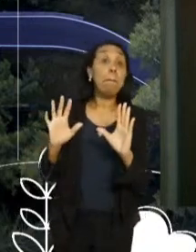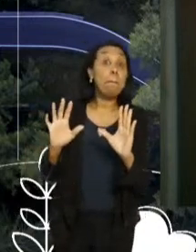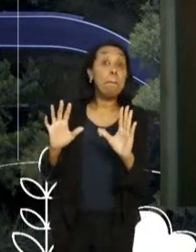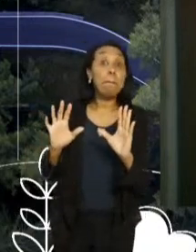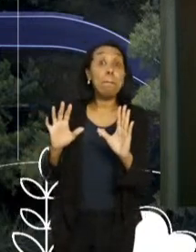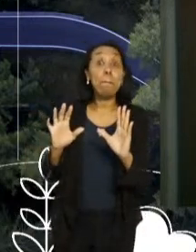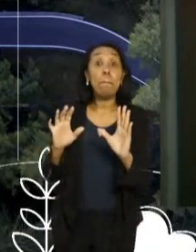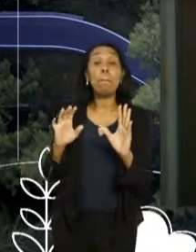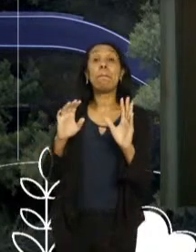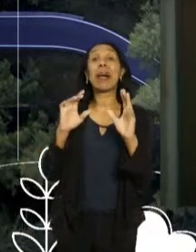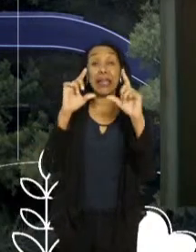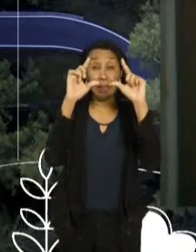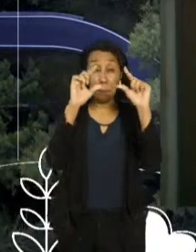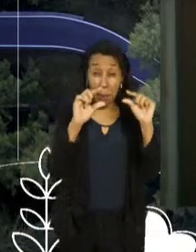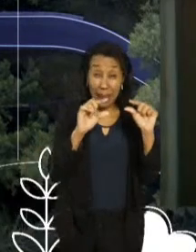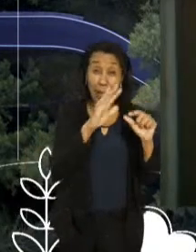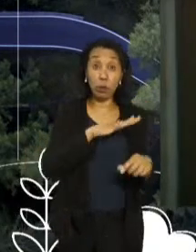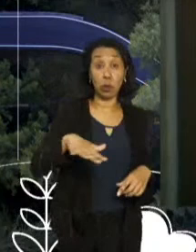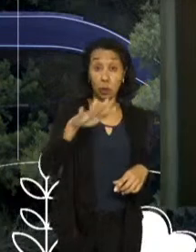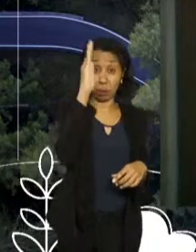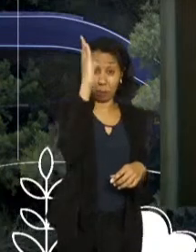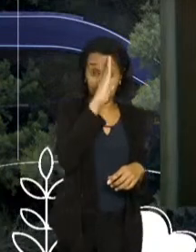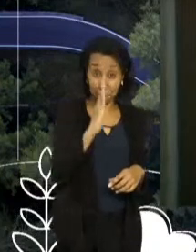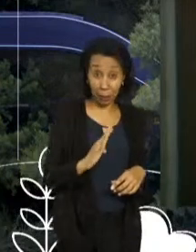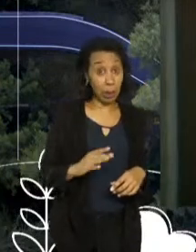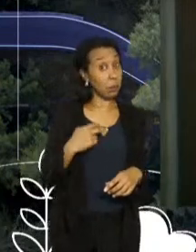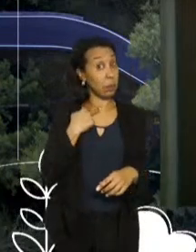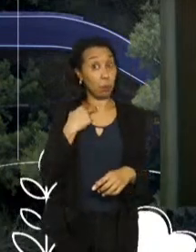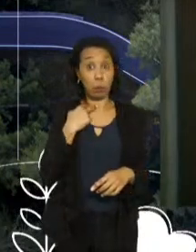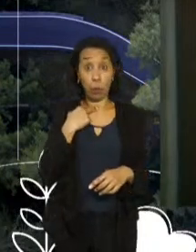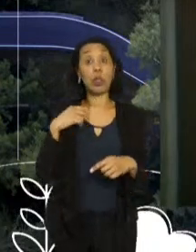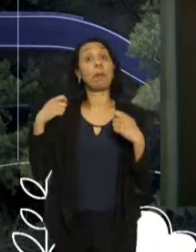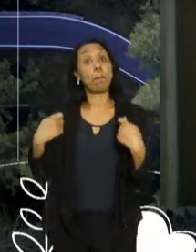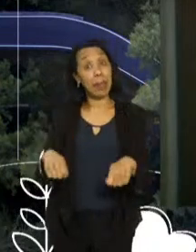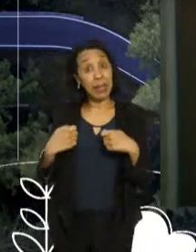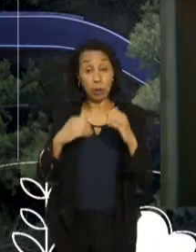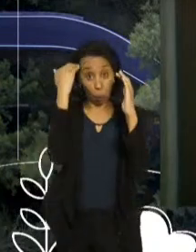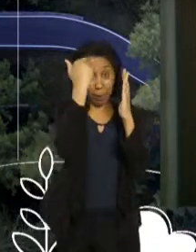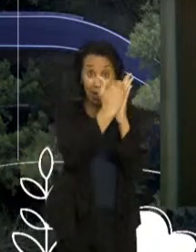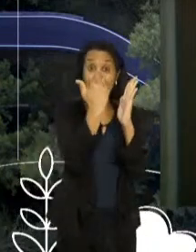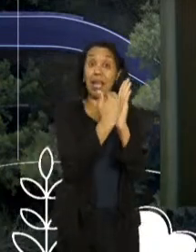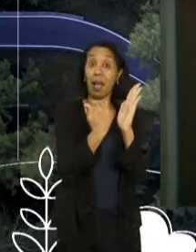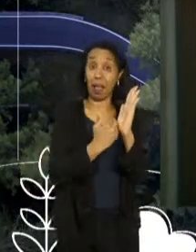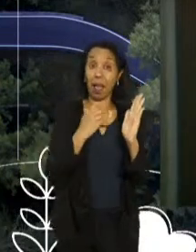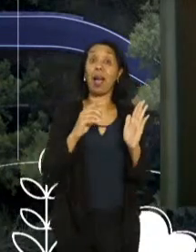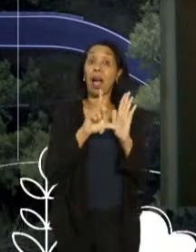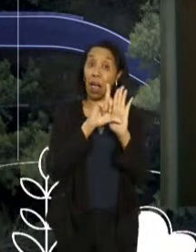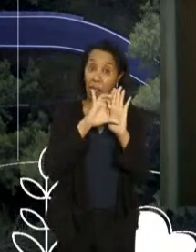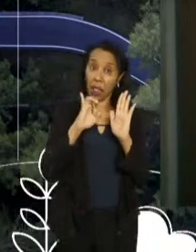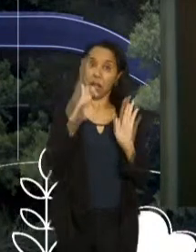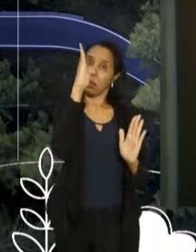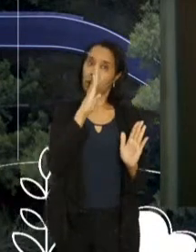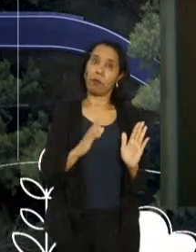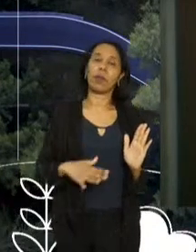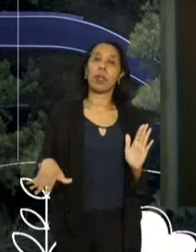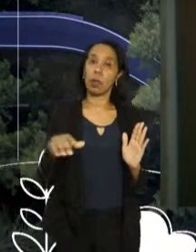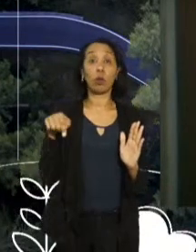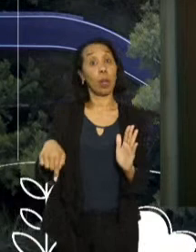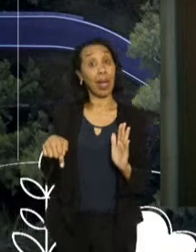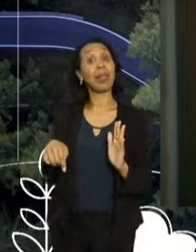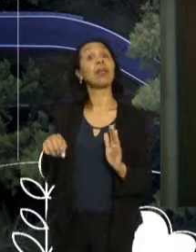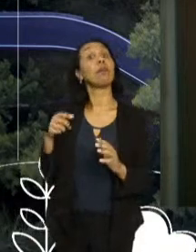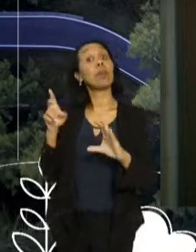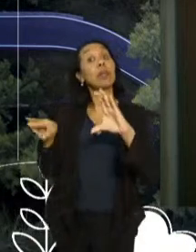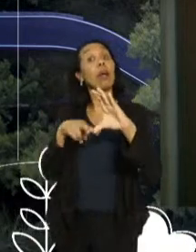nível federal. Então, no caso do estado de São Paulo, necessariamente nós precisamos da geração de energia, porque